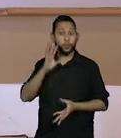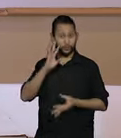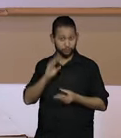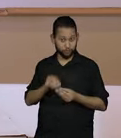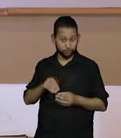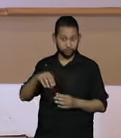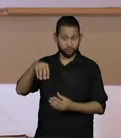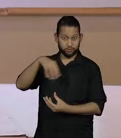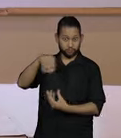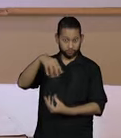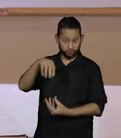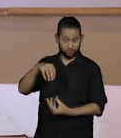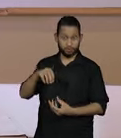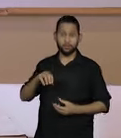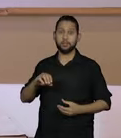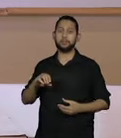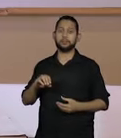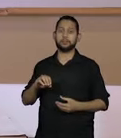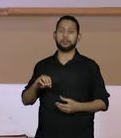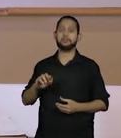do gás hidrogênio,